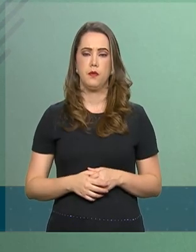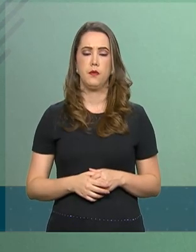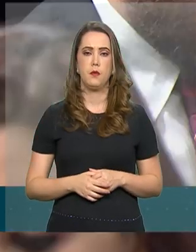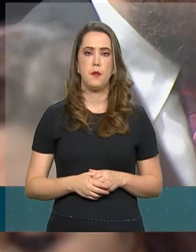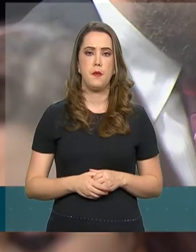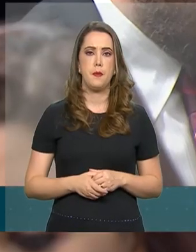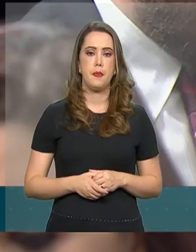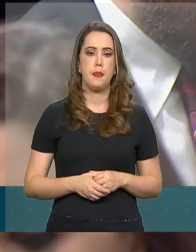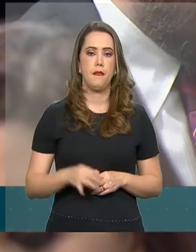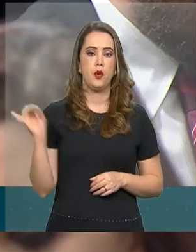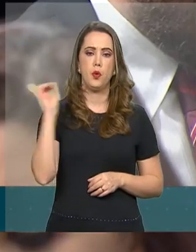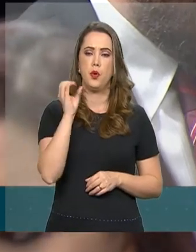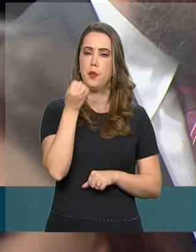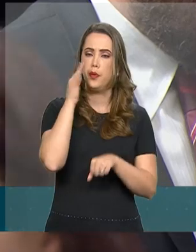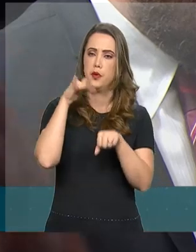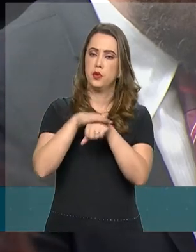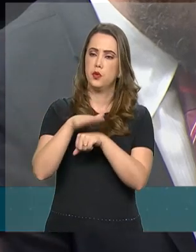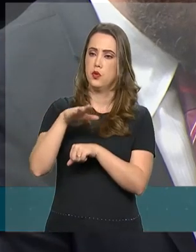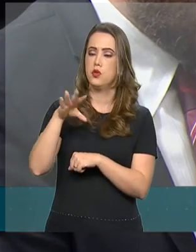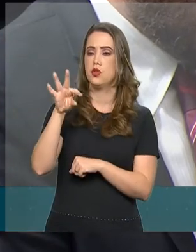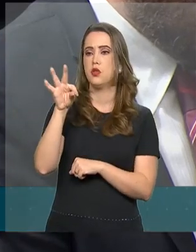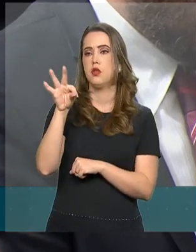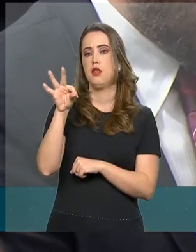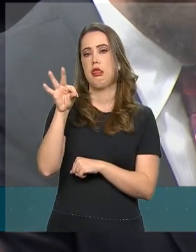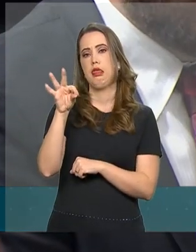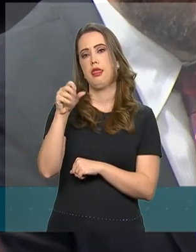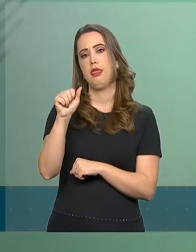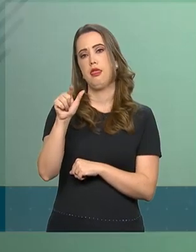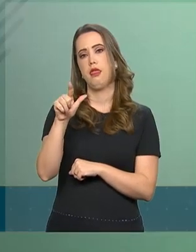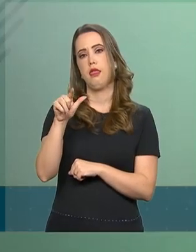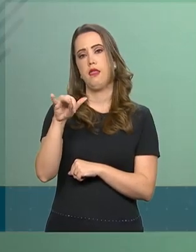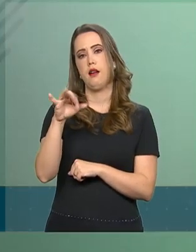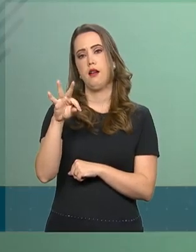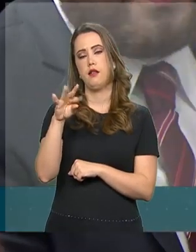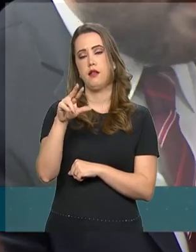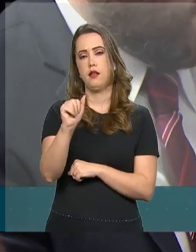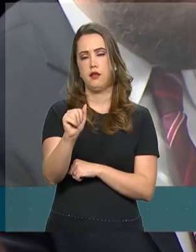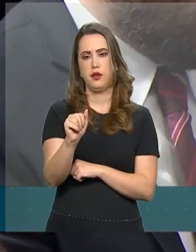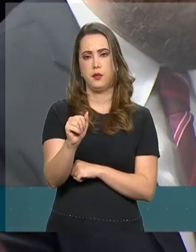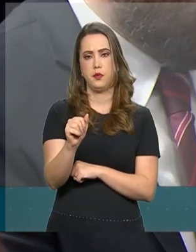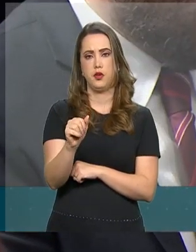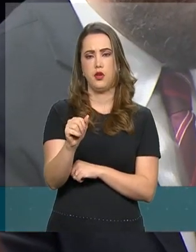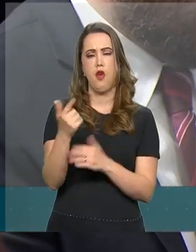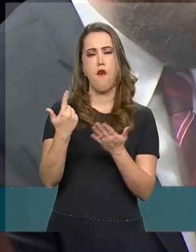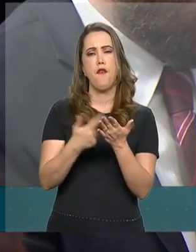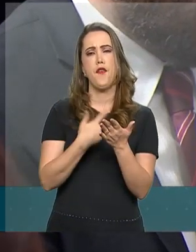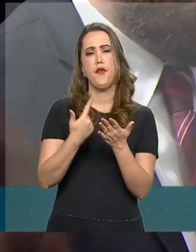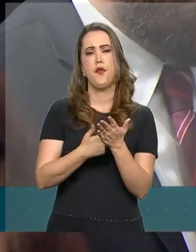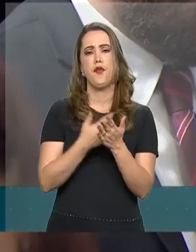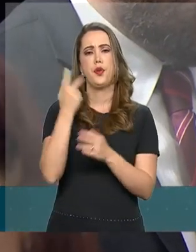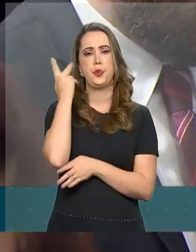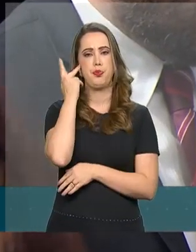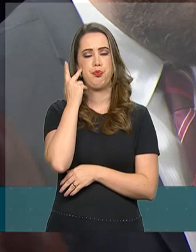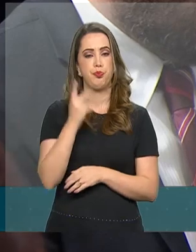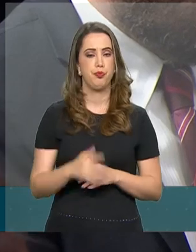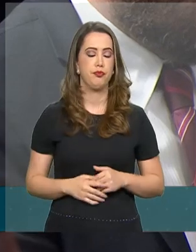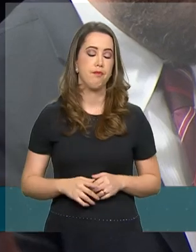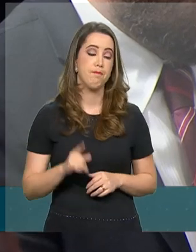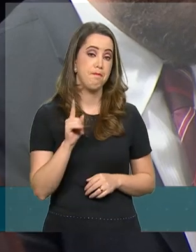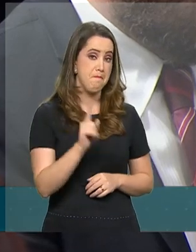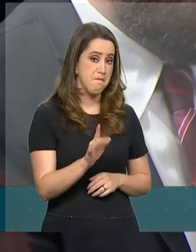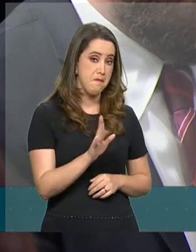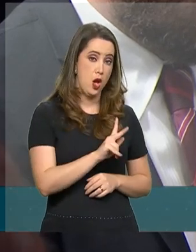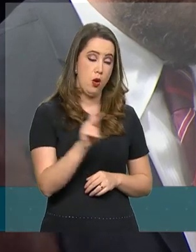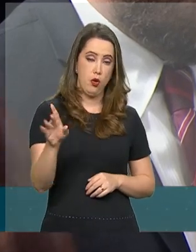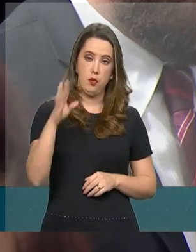à noite para a volta de fernandes da folha de são paulo tudo bem talita tudo certa é é um presente falou sobre mexer na